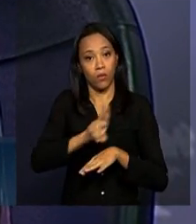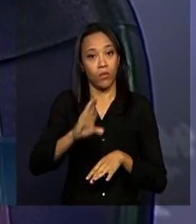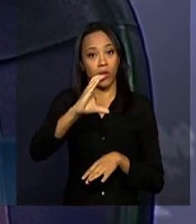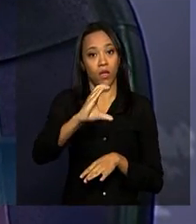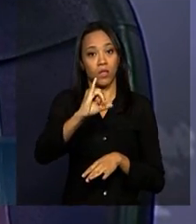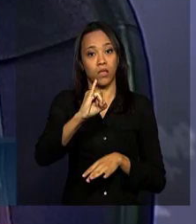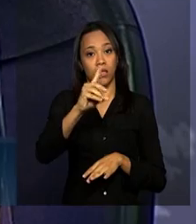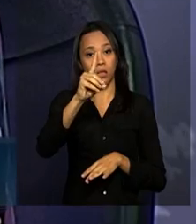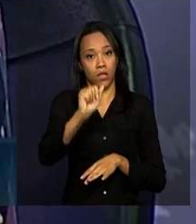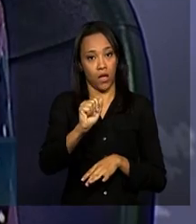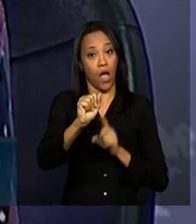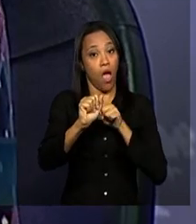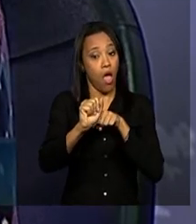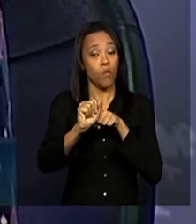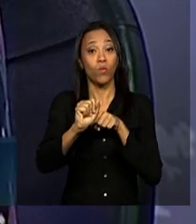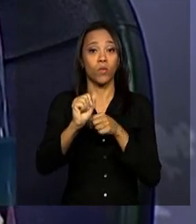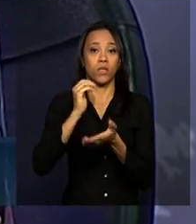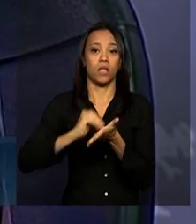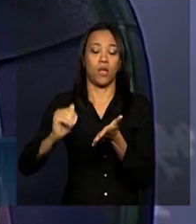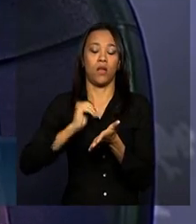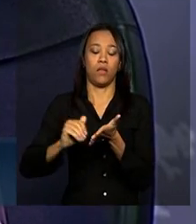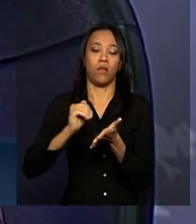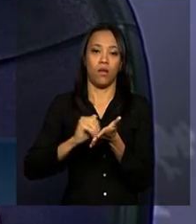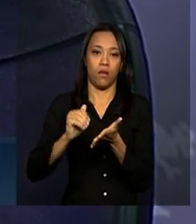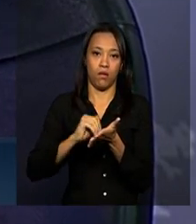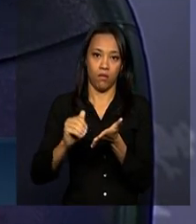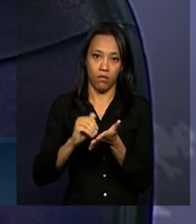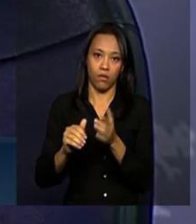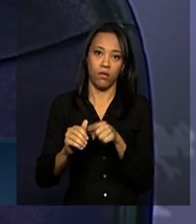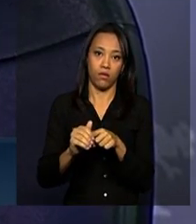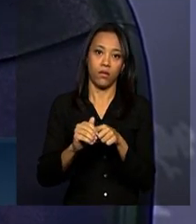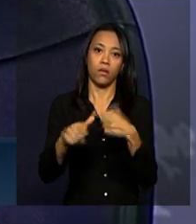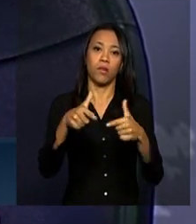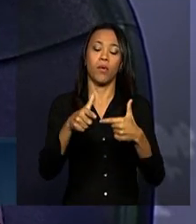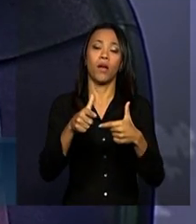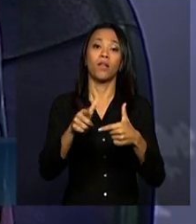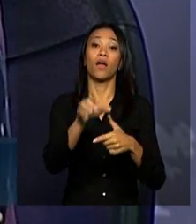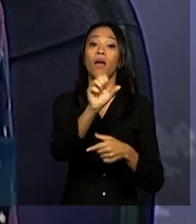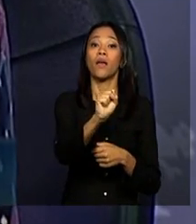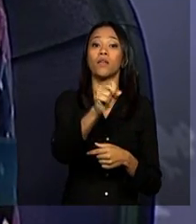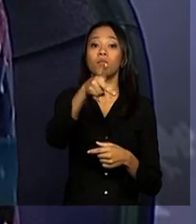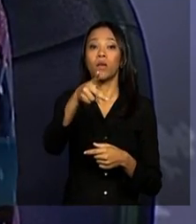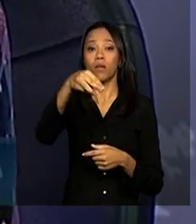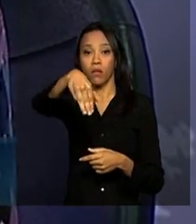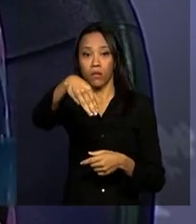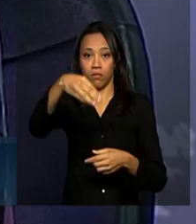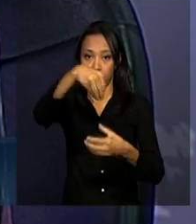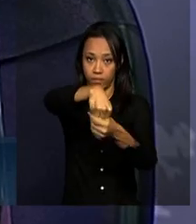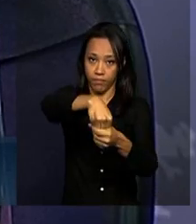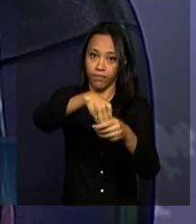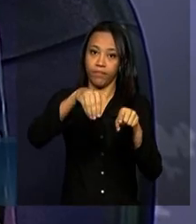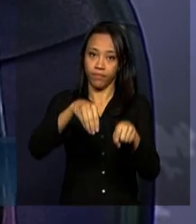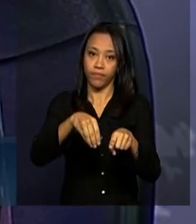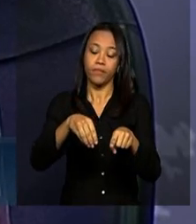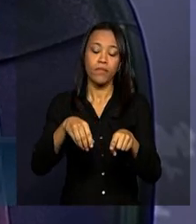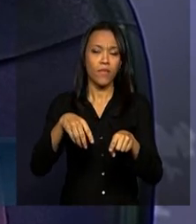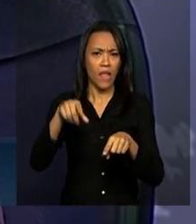Gonçalves, secretária nacional de enfrentamento à violência da SPM, pessoa